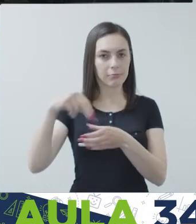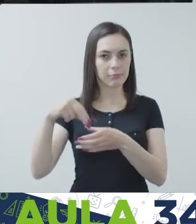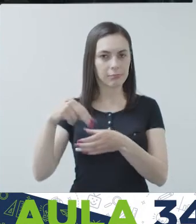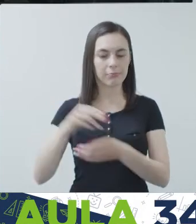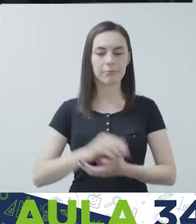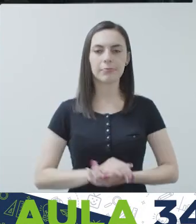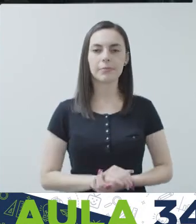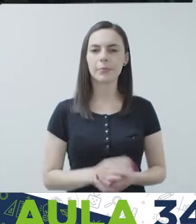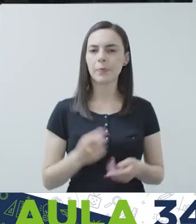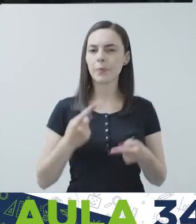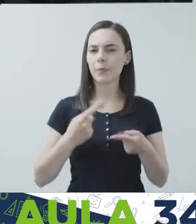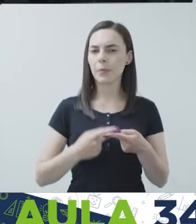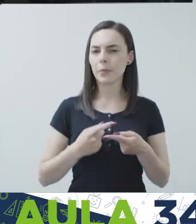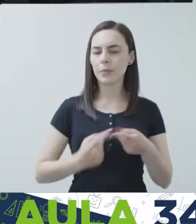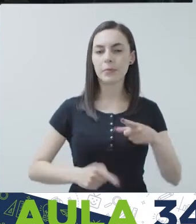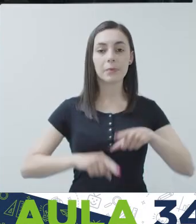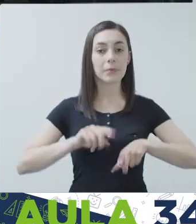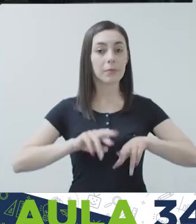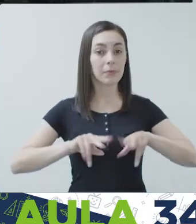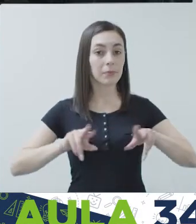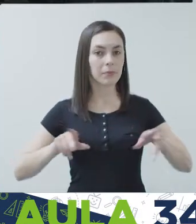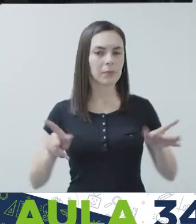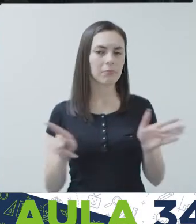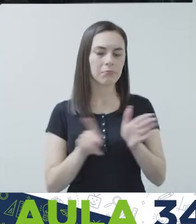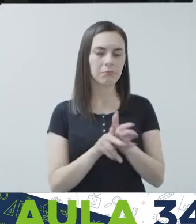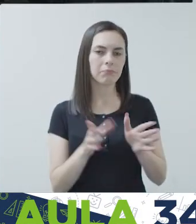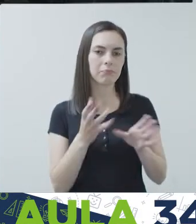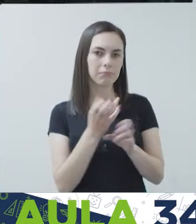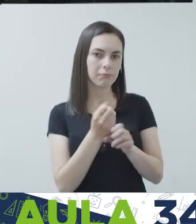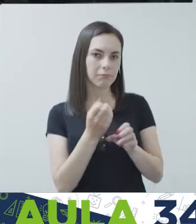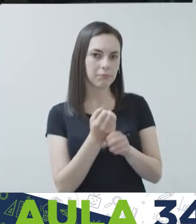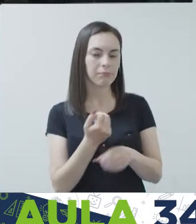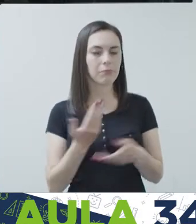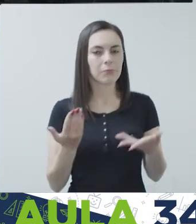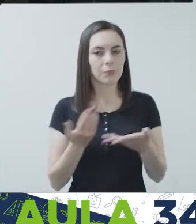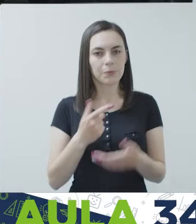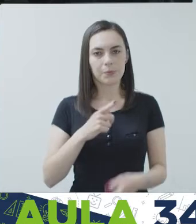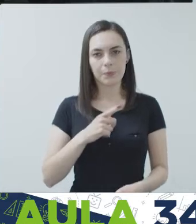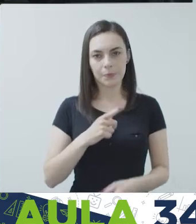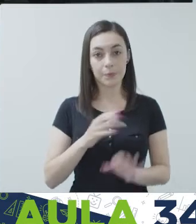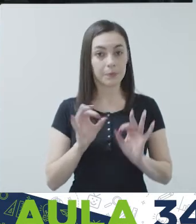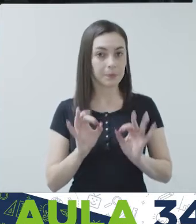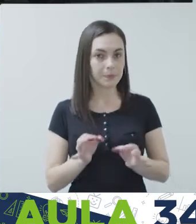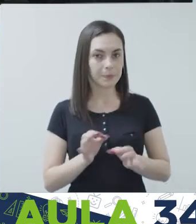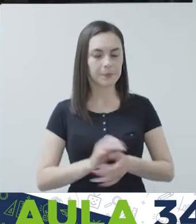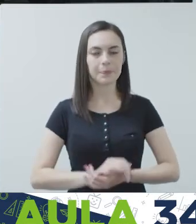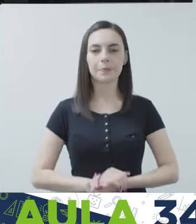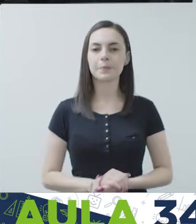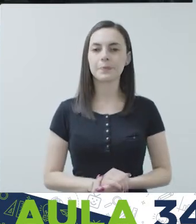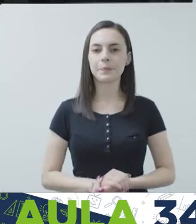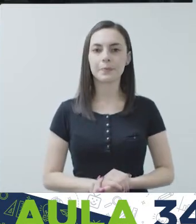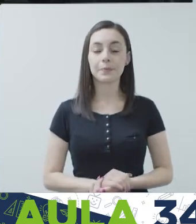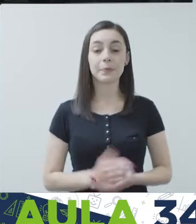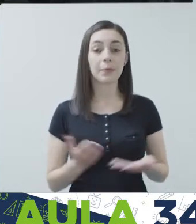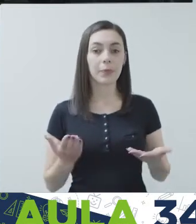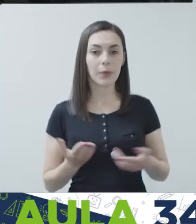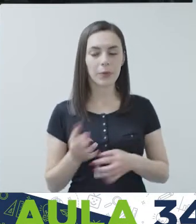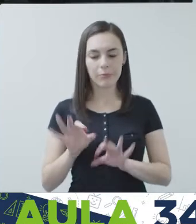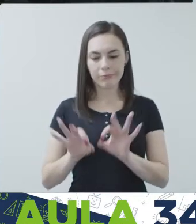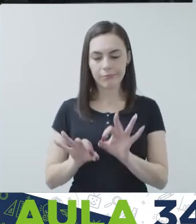tampinhas, porque é o material de contagem que a professora Márcia trouxe hoje aqui, certo? Vamos colocar,